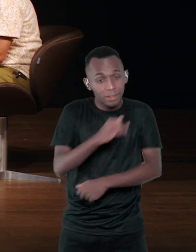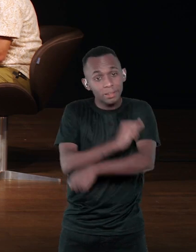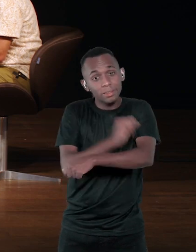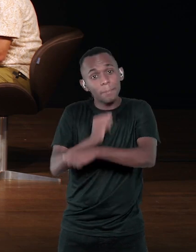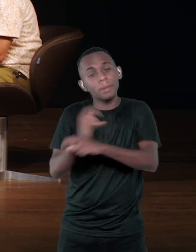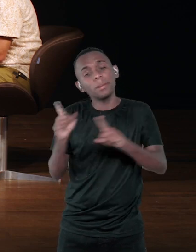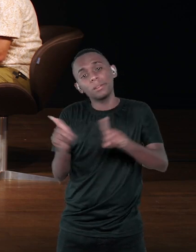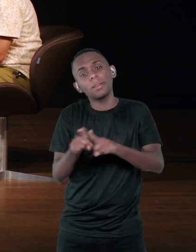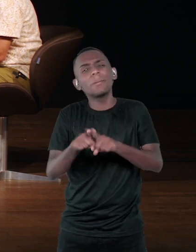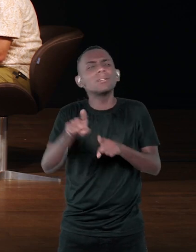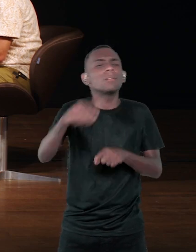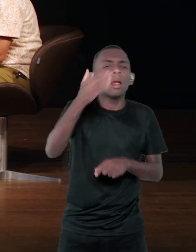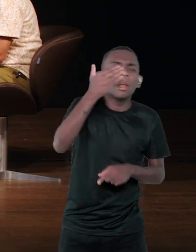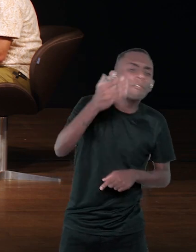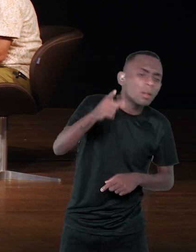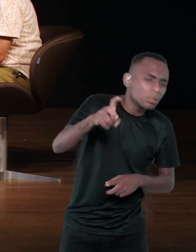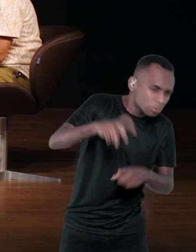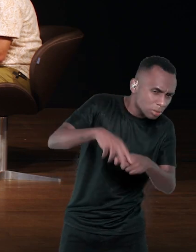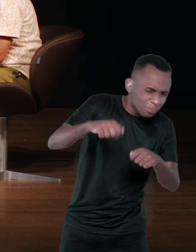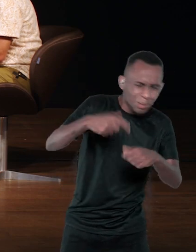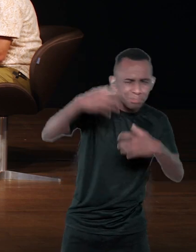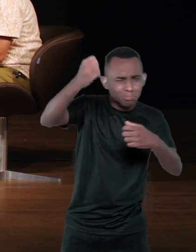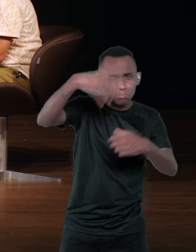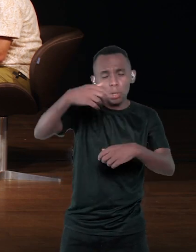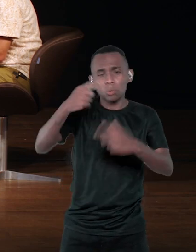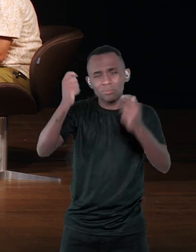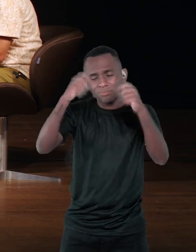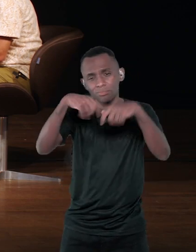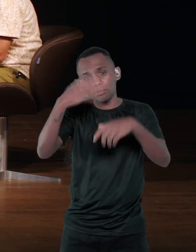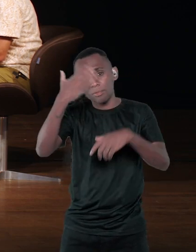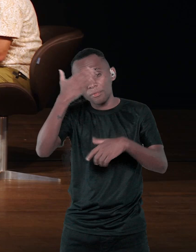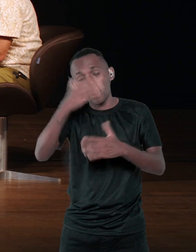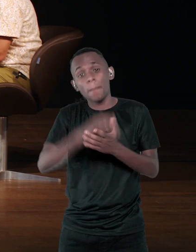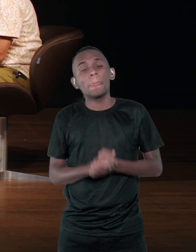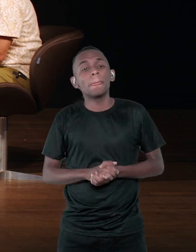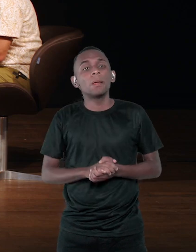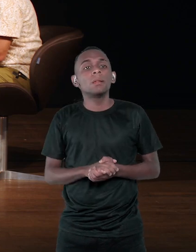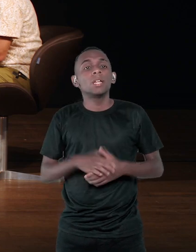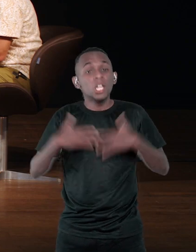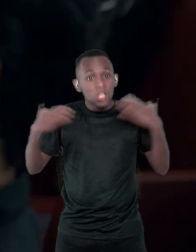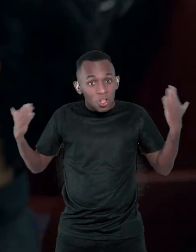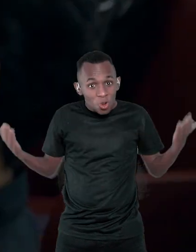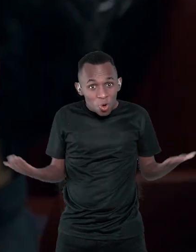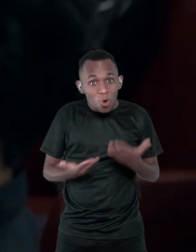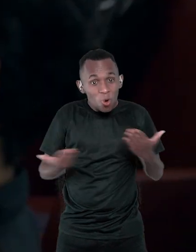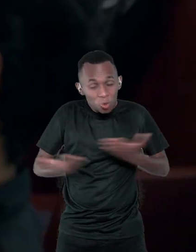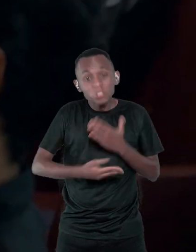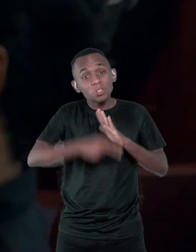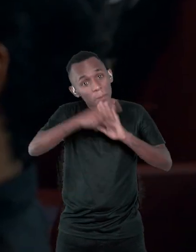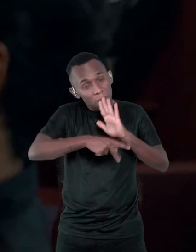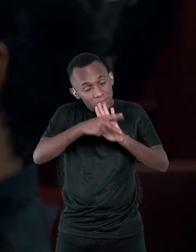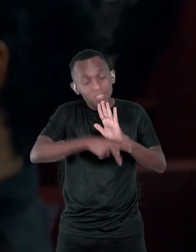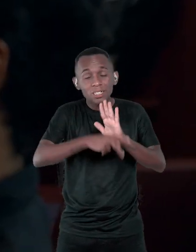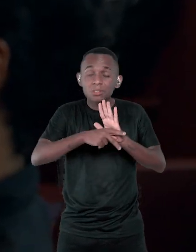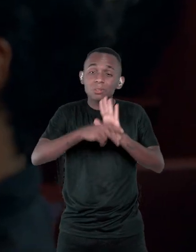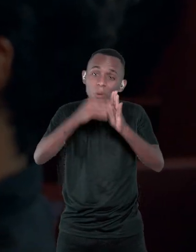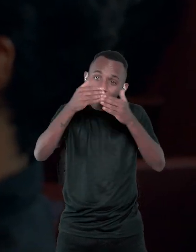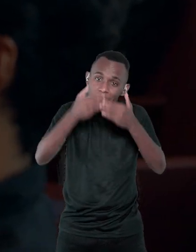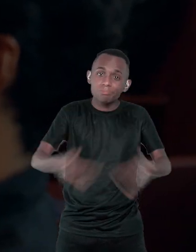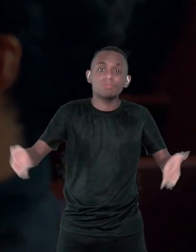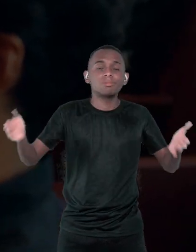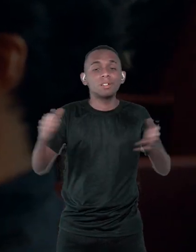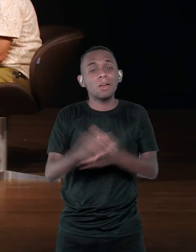essa luz. Estou aqui. E é incrível que a gente esteja aqui hoje lançando esse Rio é Meu, né? E é o